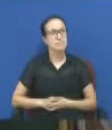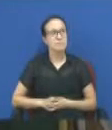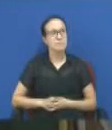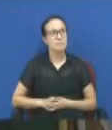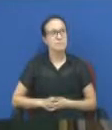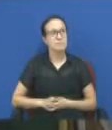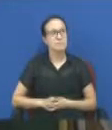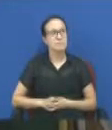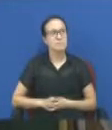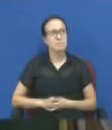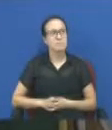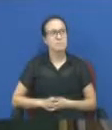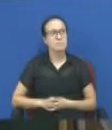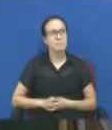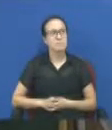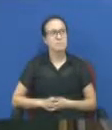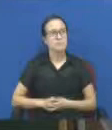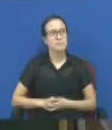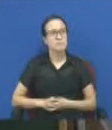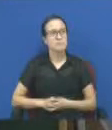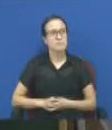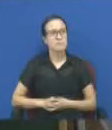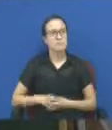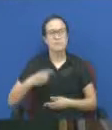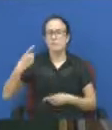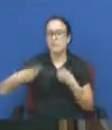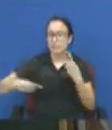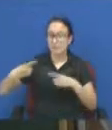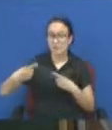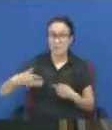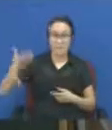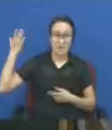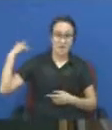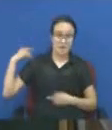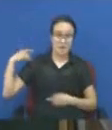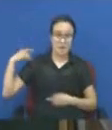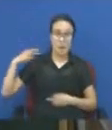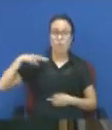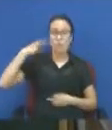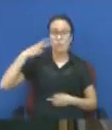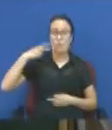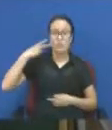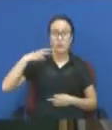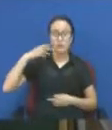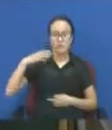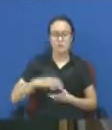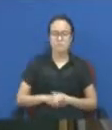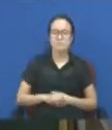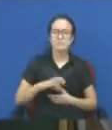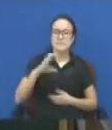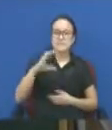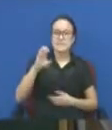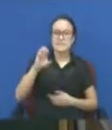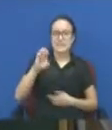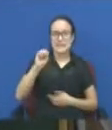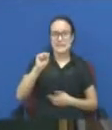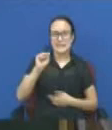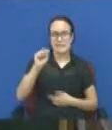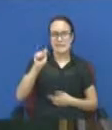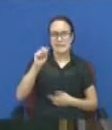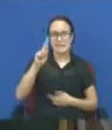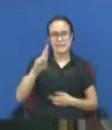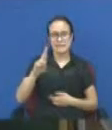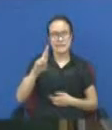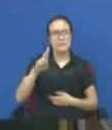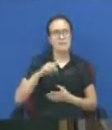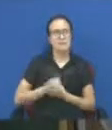Neste debate sobre trabalho infantil, o vereador César falou, eu trabalhei desde os 11 anos de idade e não morri. E, portanto,